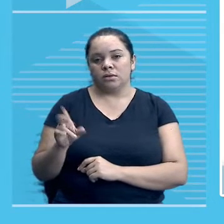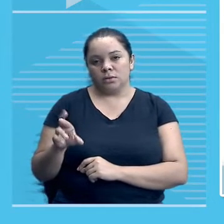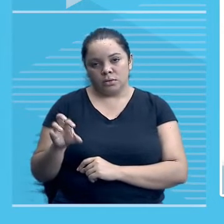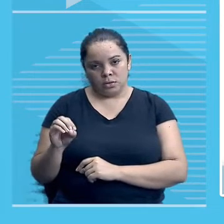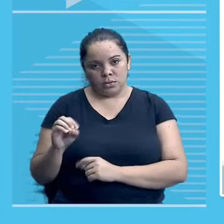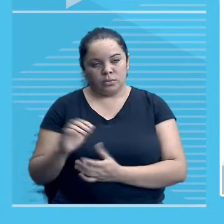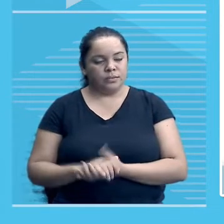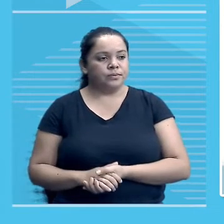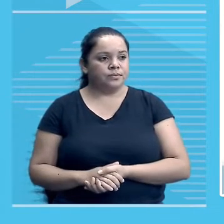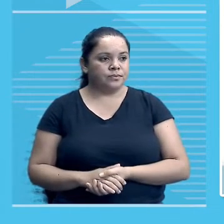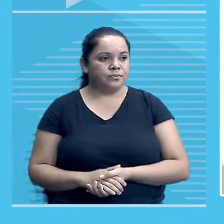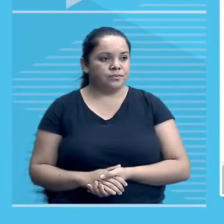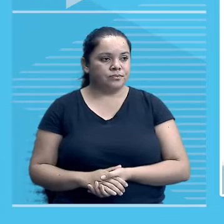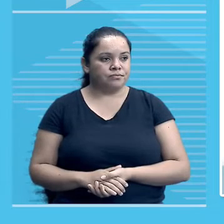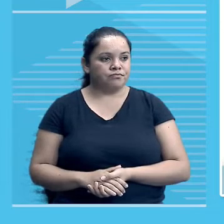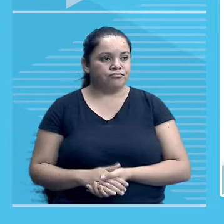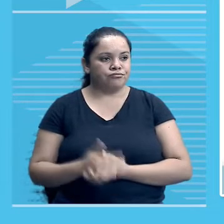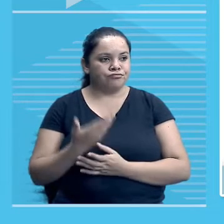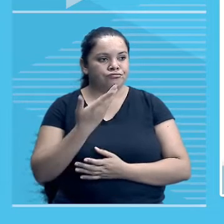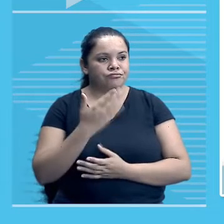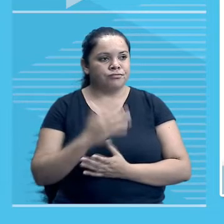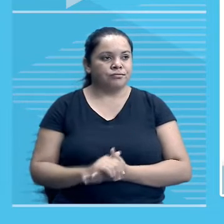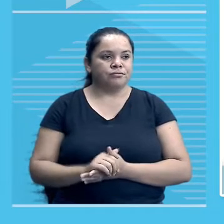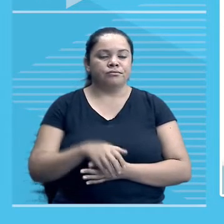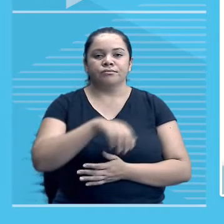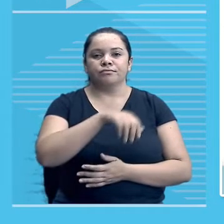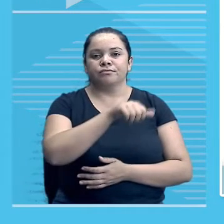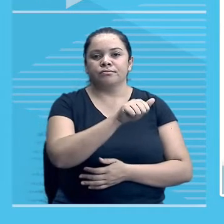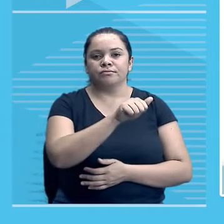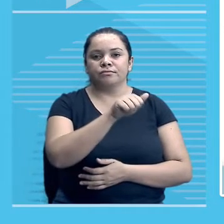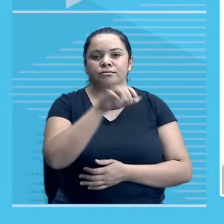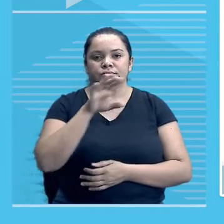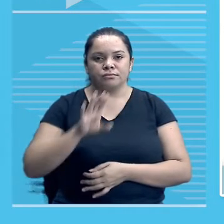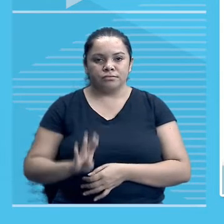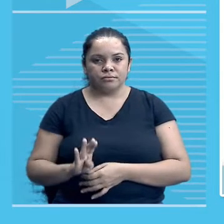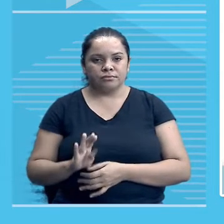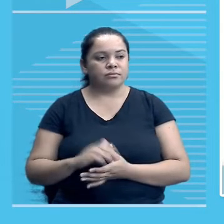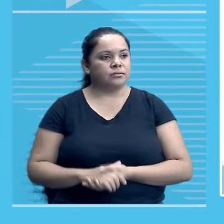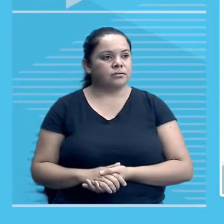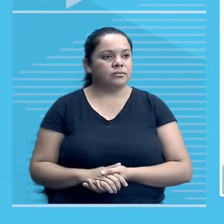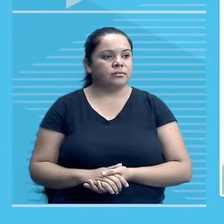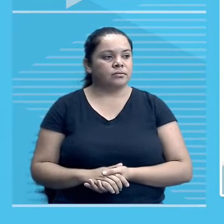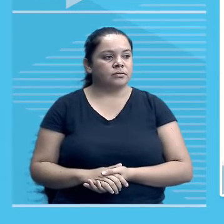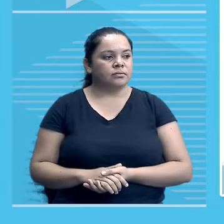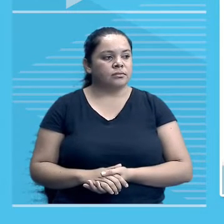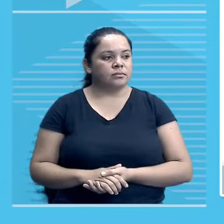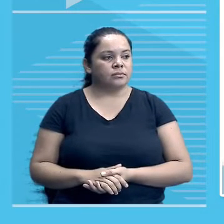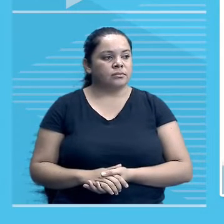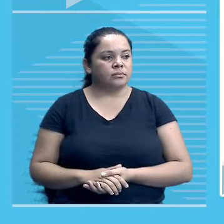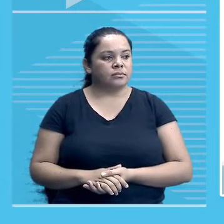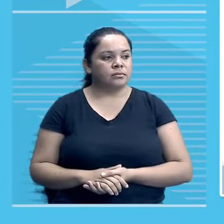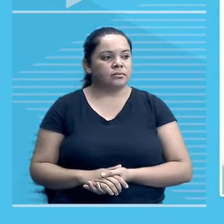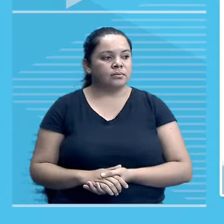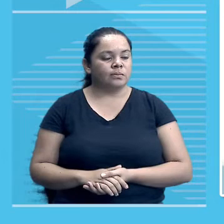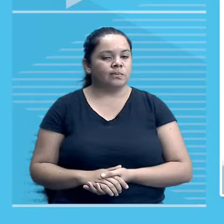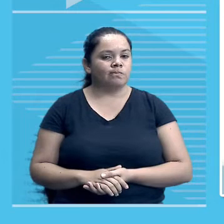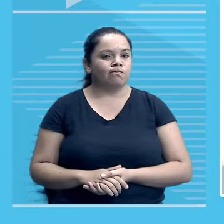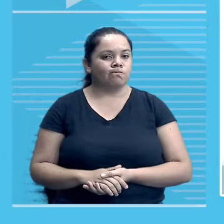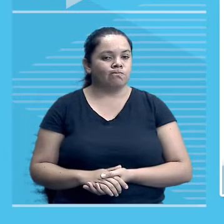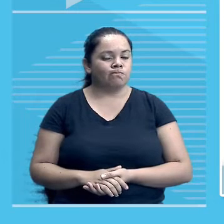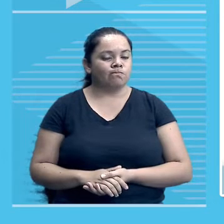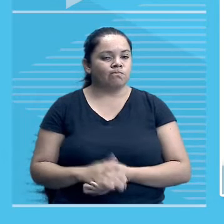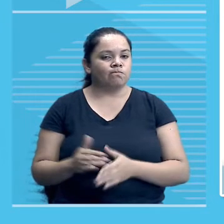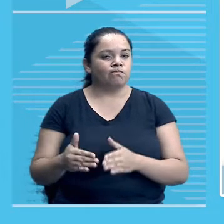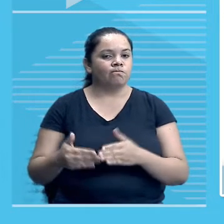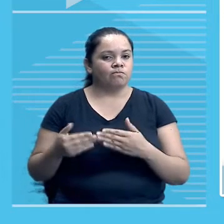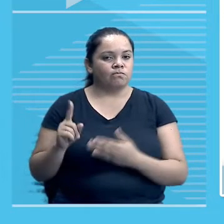de água na hidratação dele. Né? Quanto ao grau de hidratação, vamos colocar assim. Perfeito? Também vamos